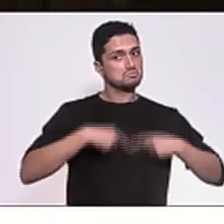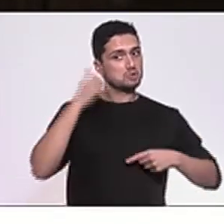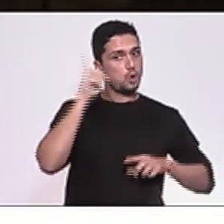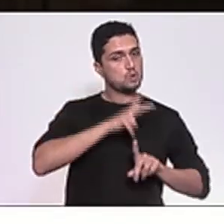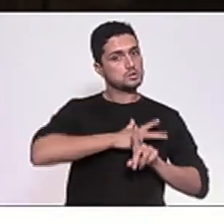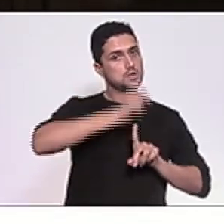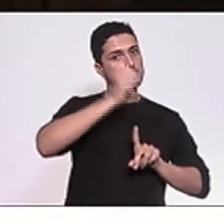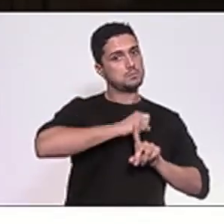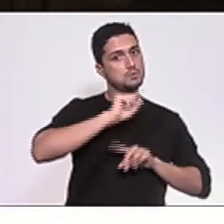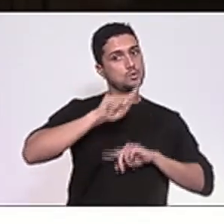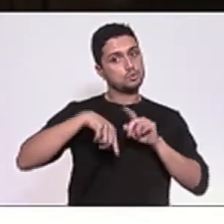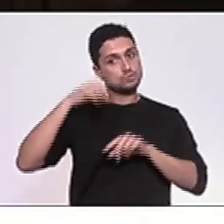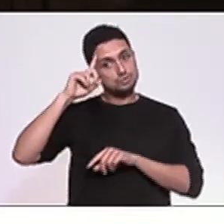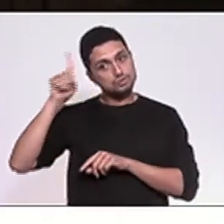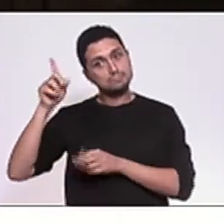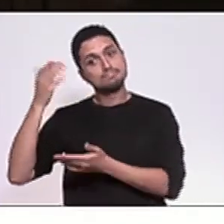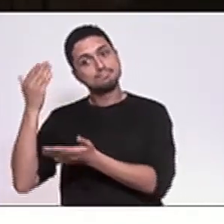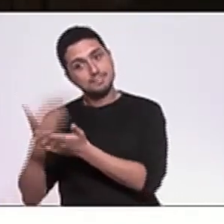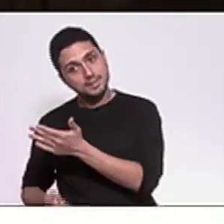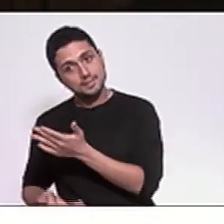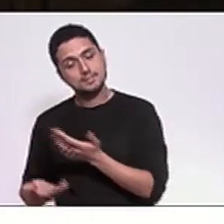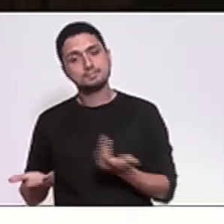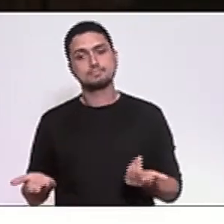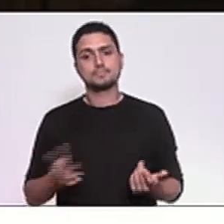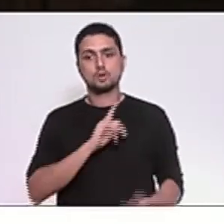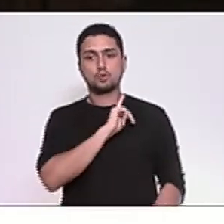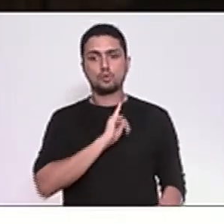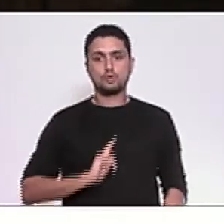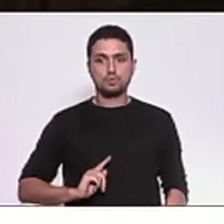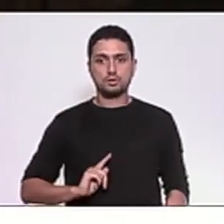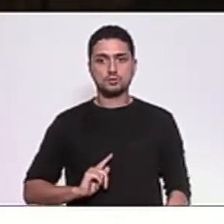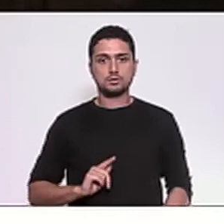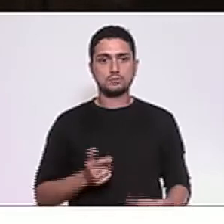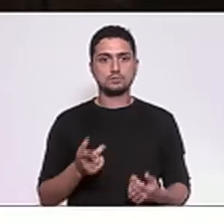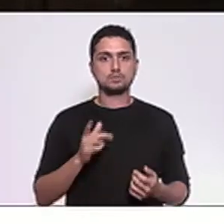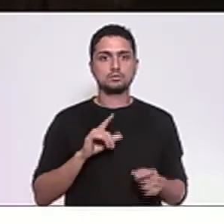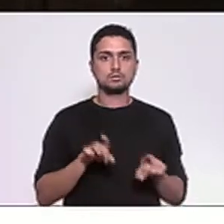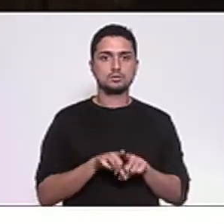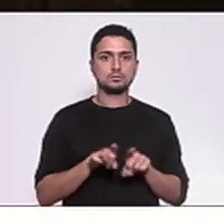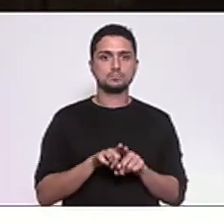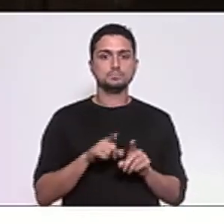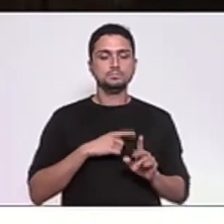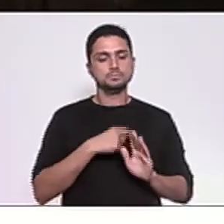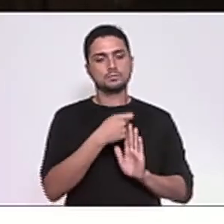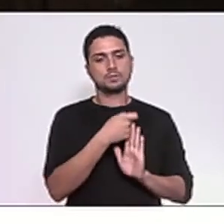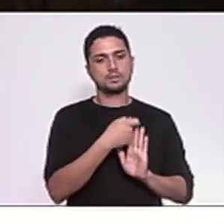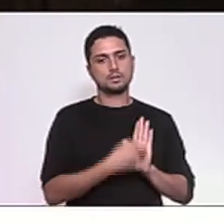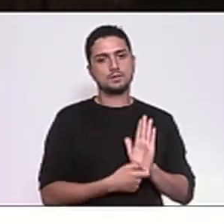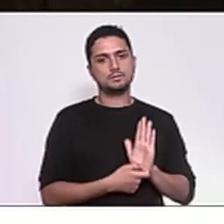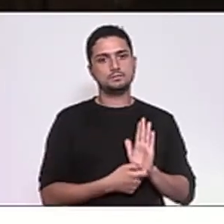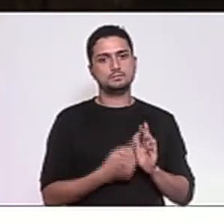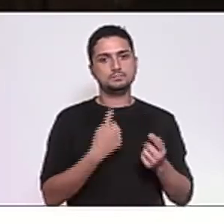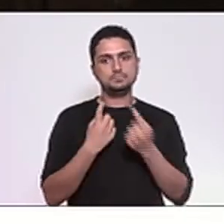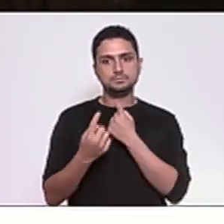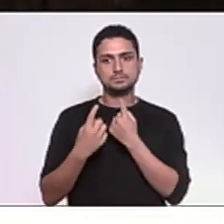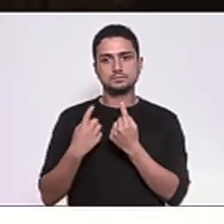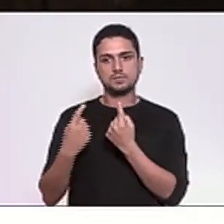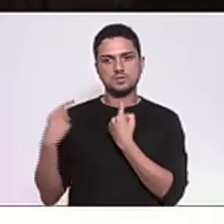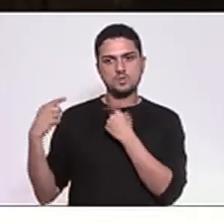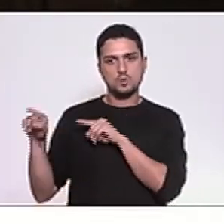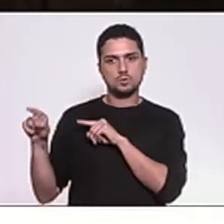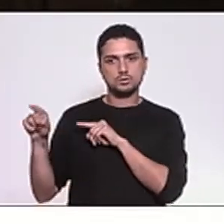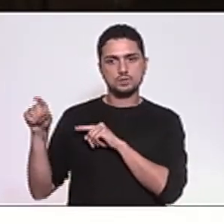você pode estar embaixo. E o governador, com a sua relação estremecida com o presidente